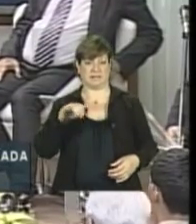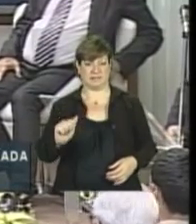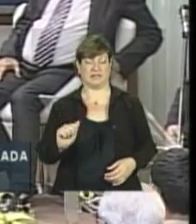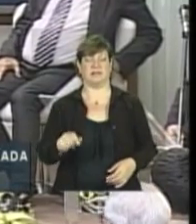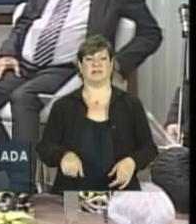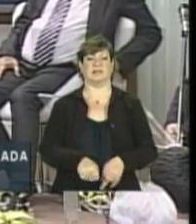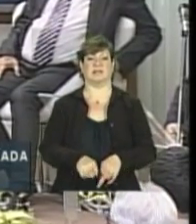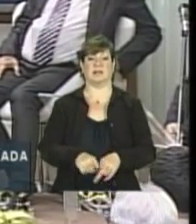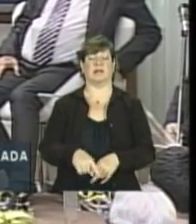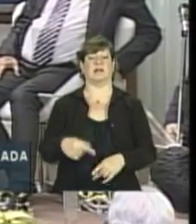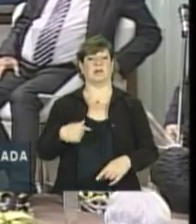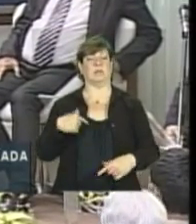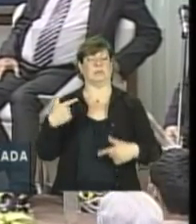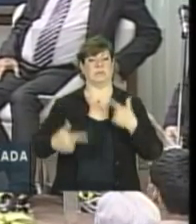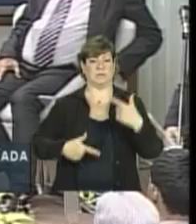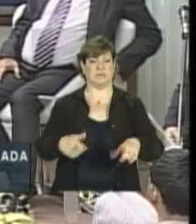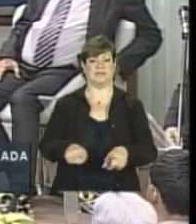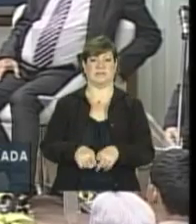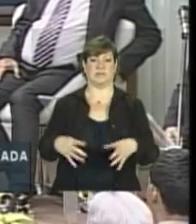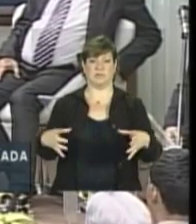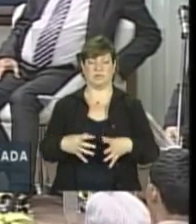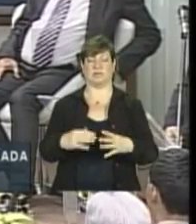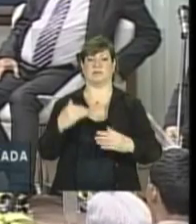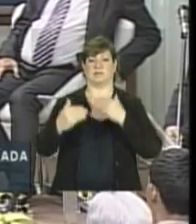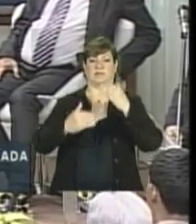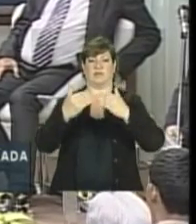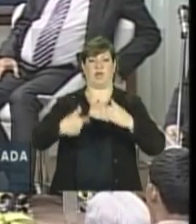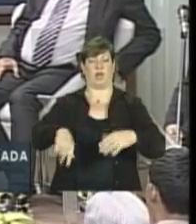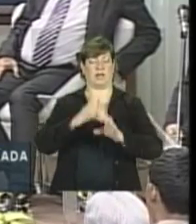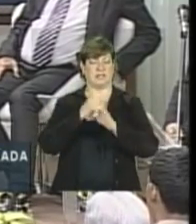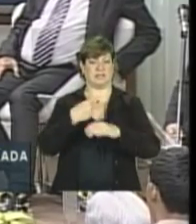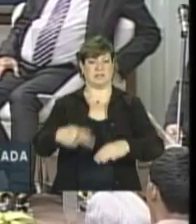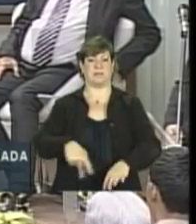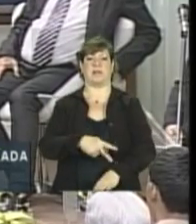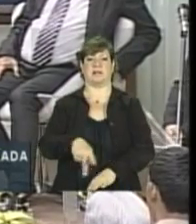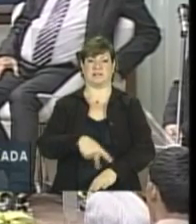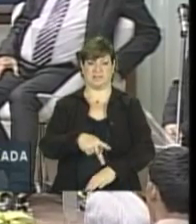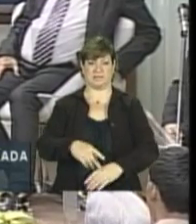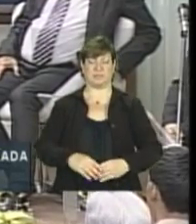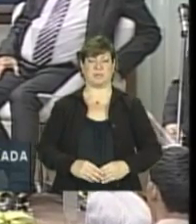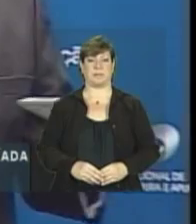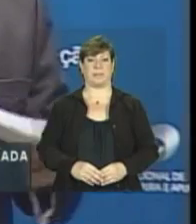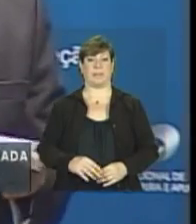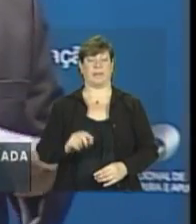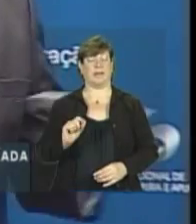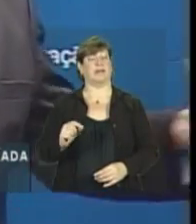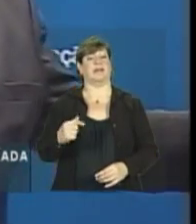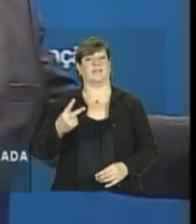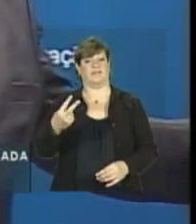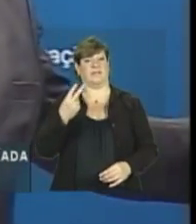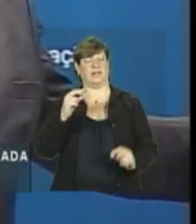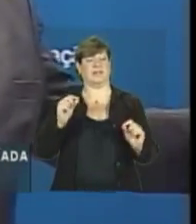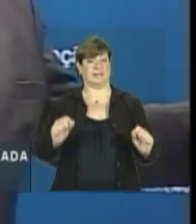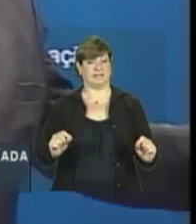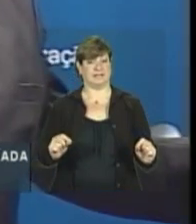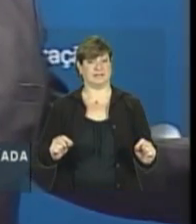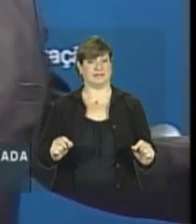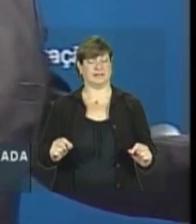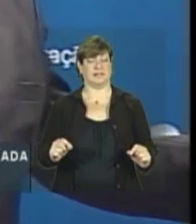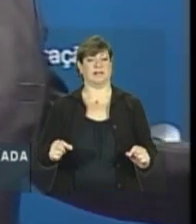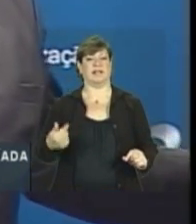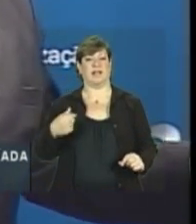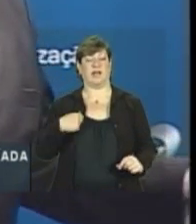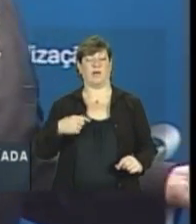nas lutas aí cotidianas aí pelo desenvolvimento da nossa ciência nesse país. Veja que eu troquei, eu já ia dizer que ele era